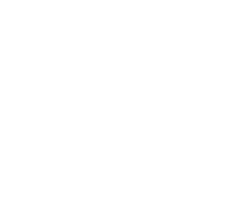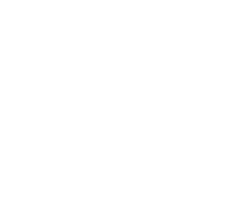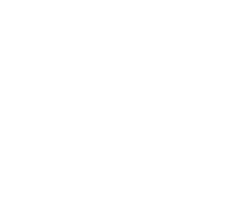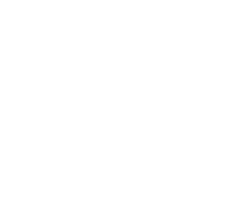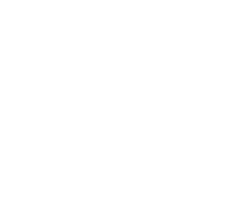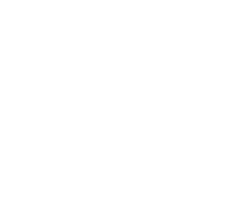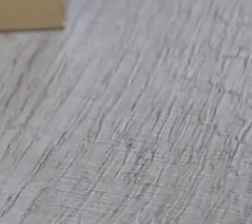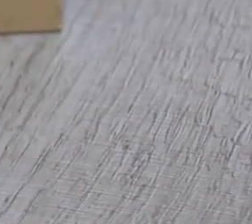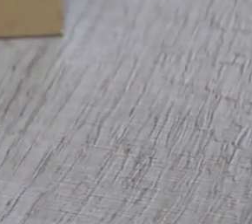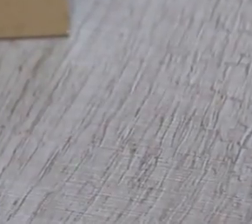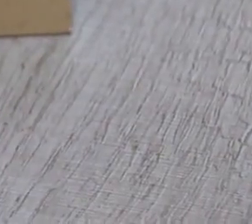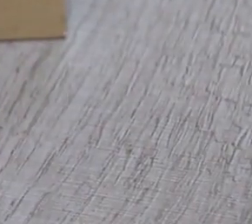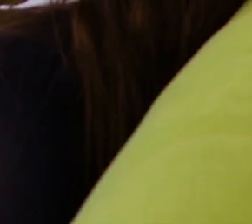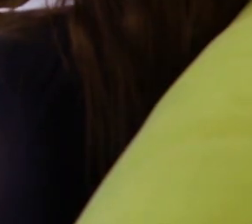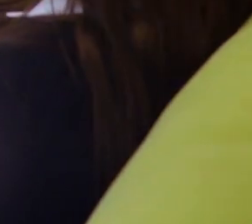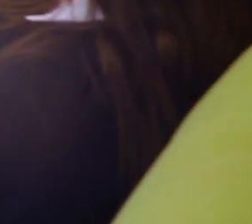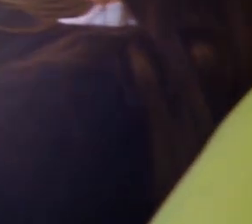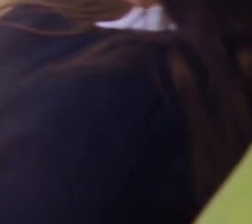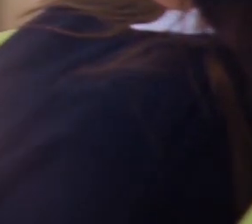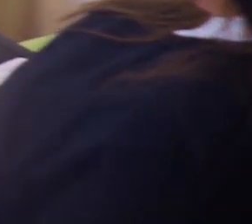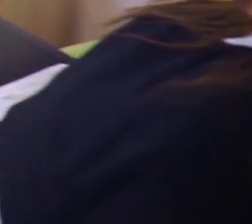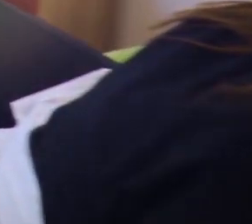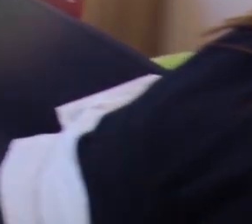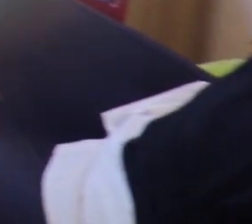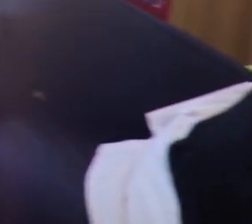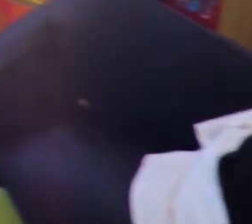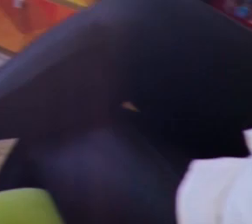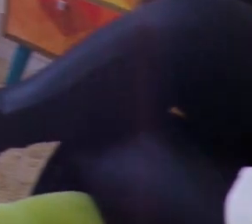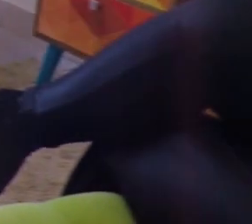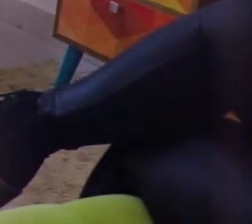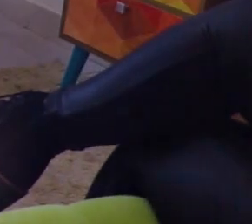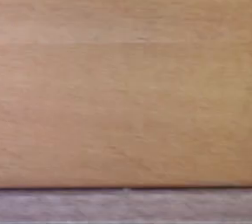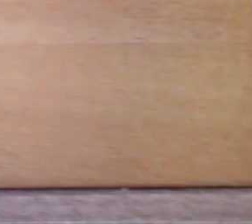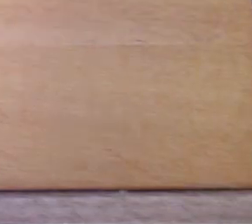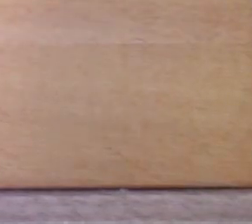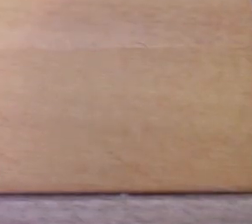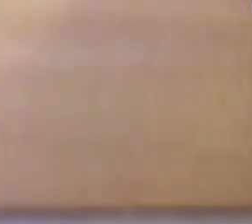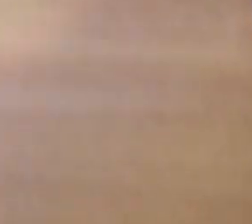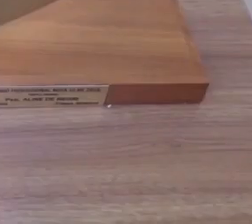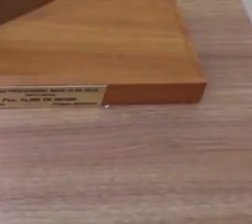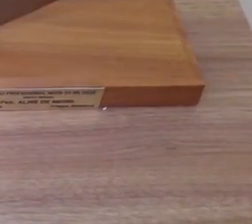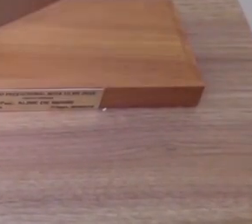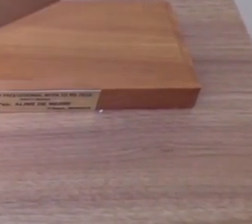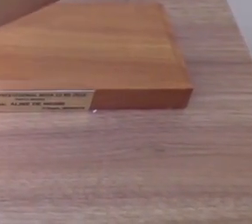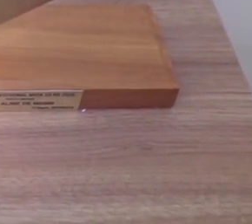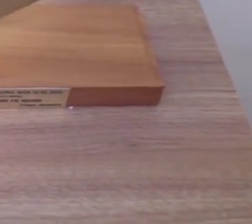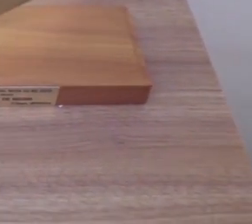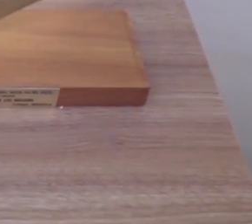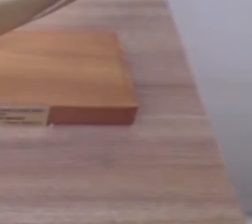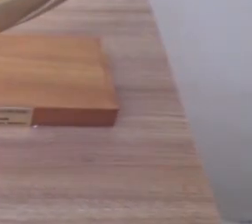Na Denegri Psicologia, você encontra atendimento psicológico e psicopedagógico clínico e acolhedor. Atuamos na área da psicologia